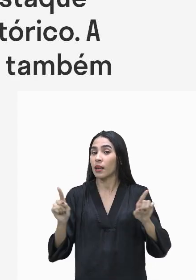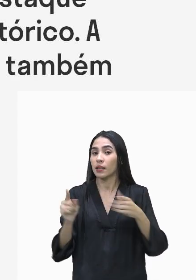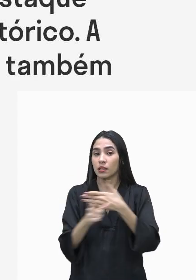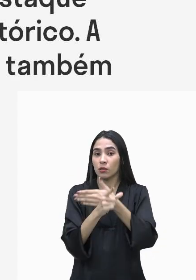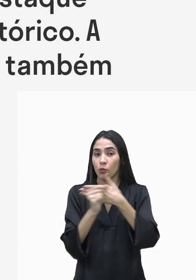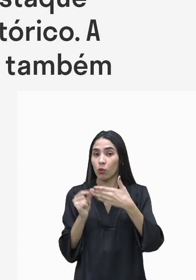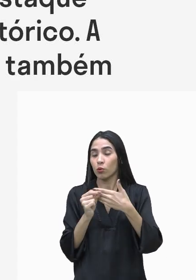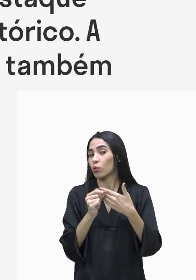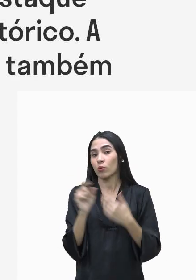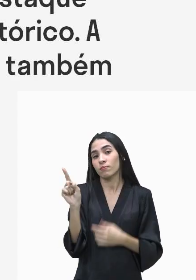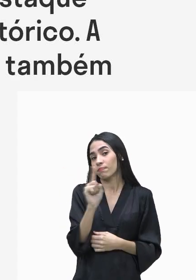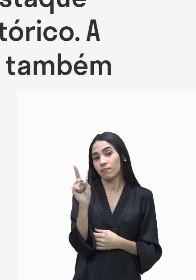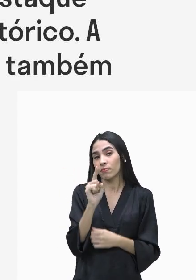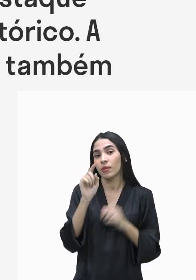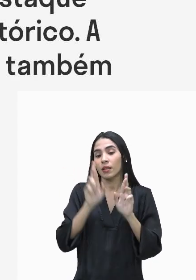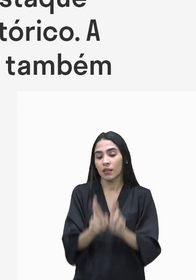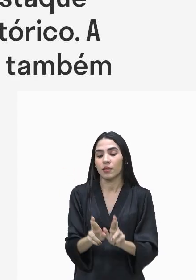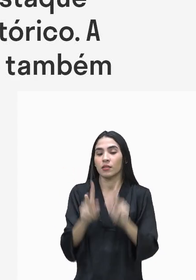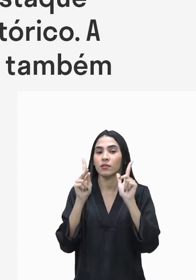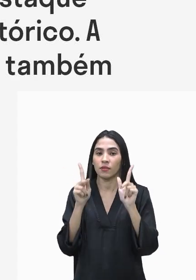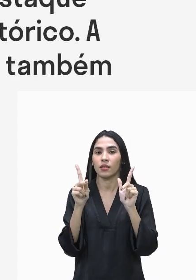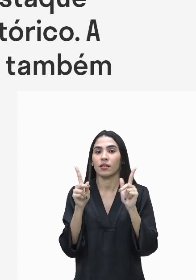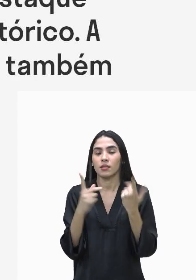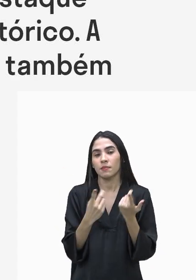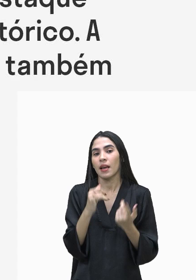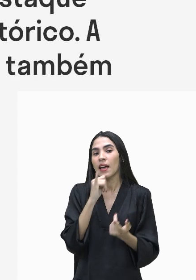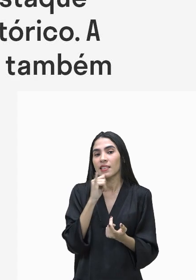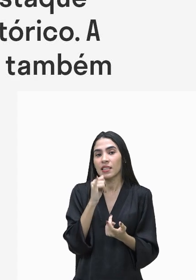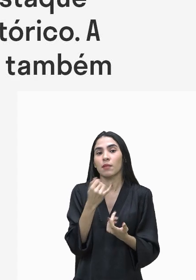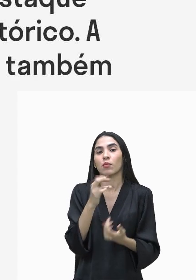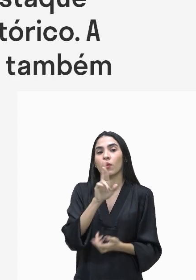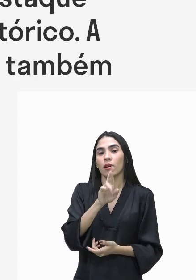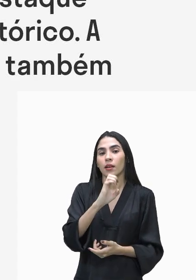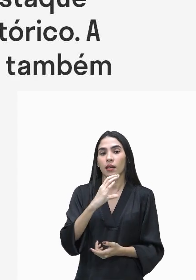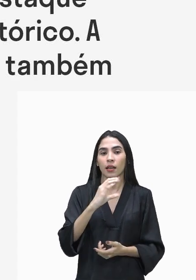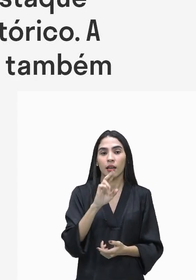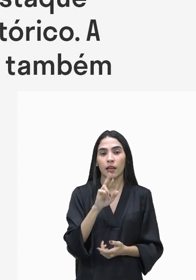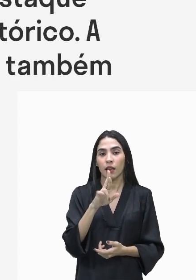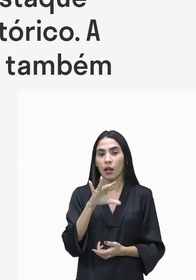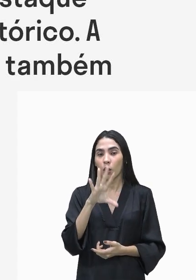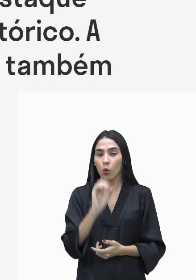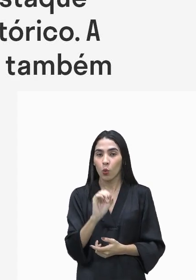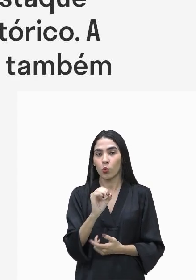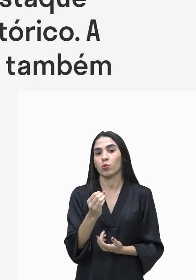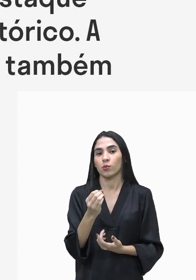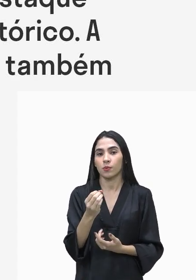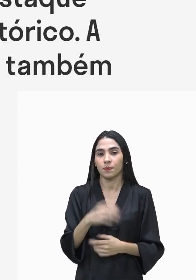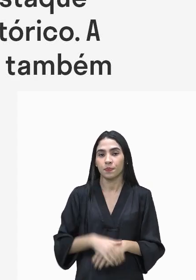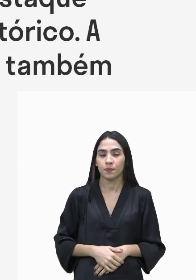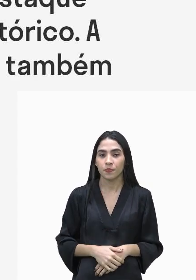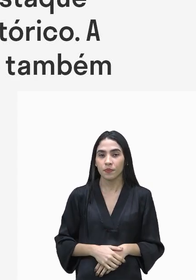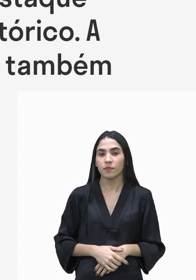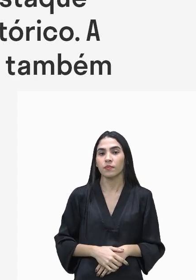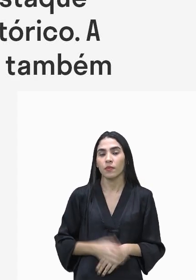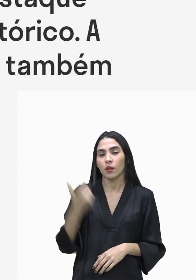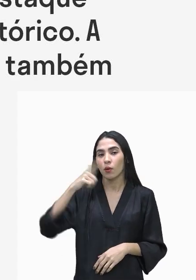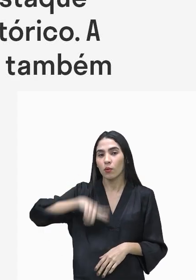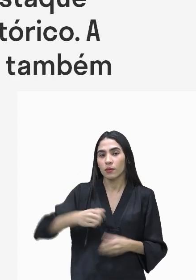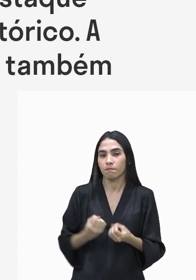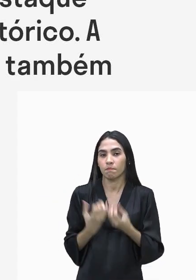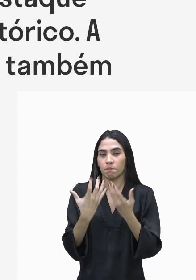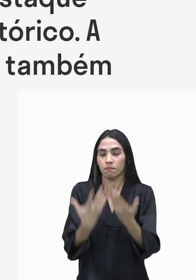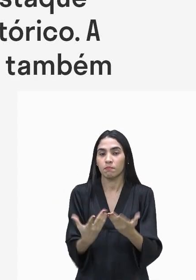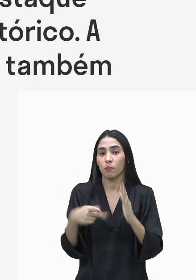não, ele vai diferenciar, ele vai dizer que são recursos, que se consolidam e se reproduzem dentro